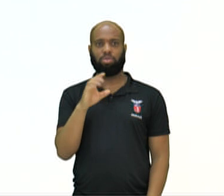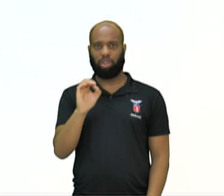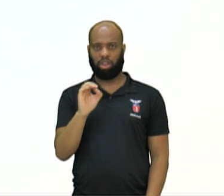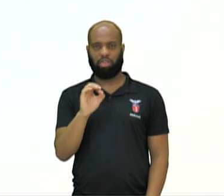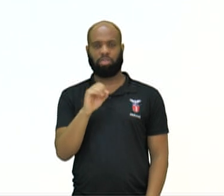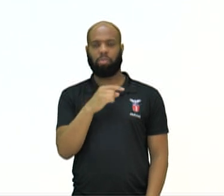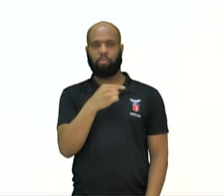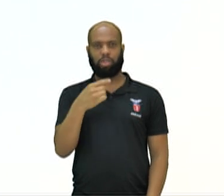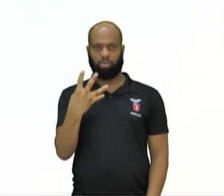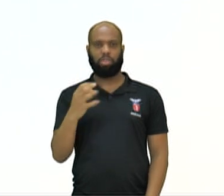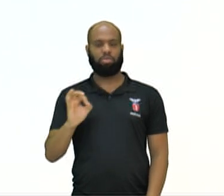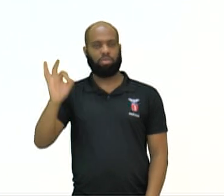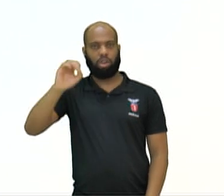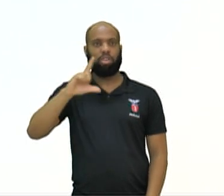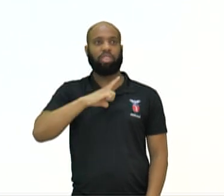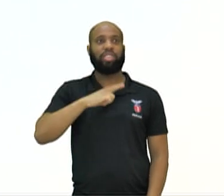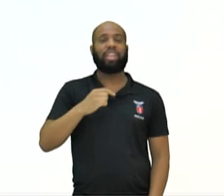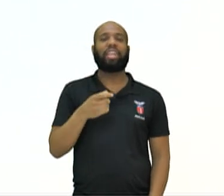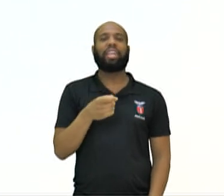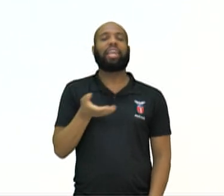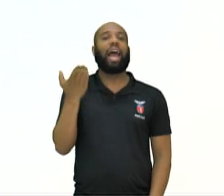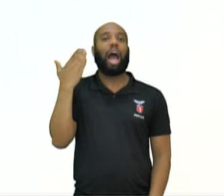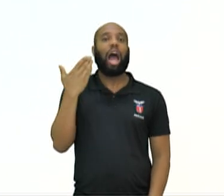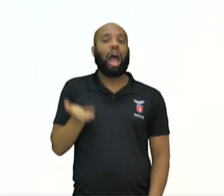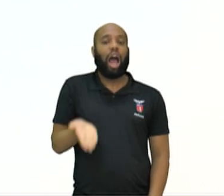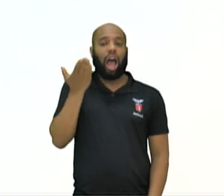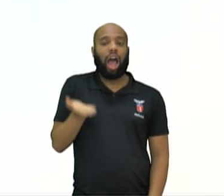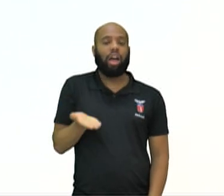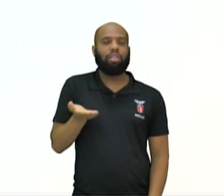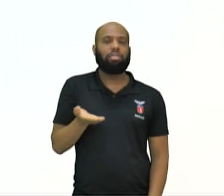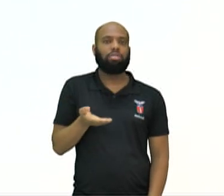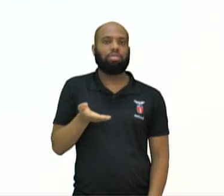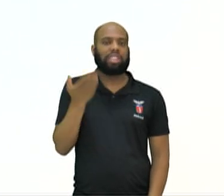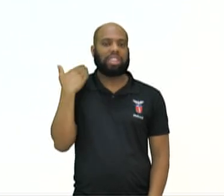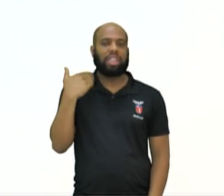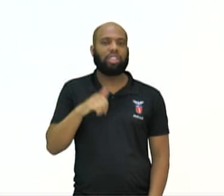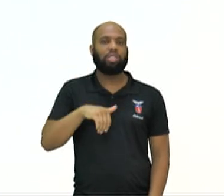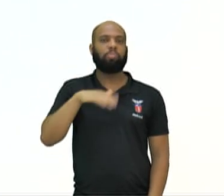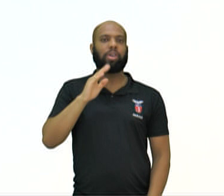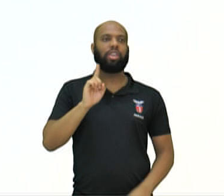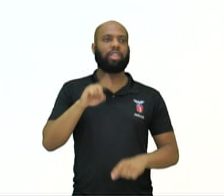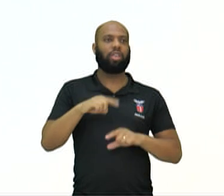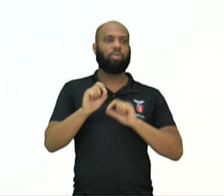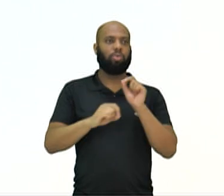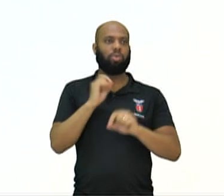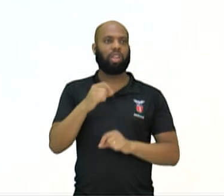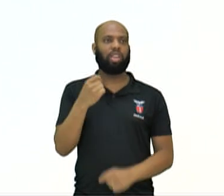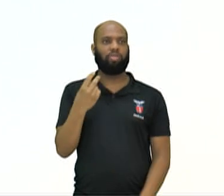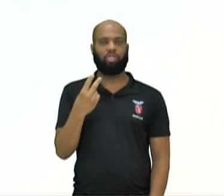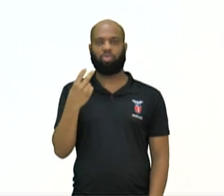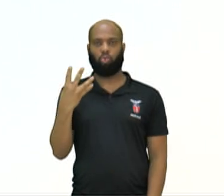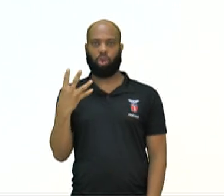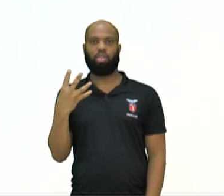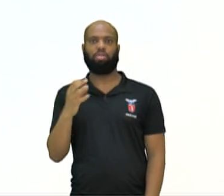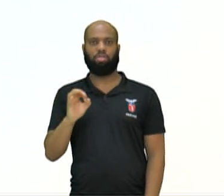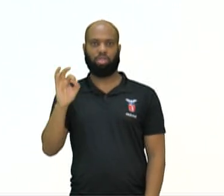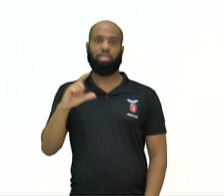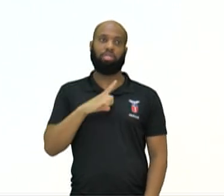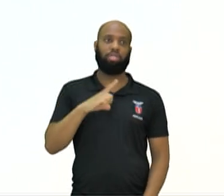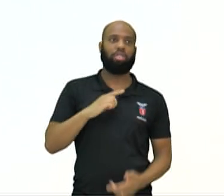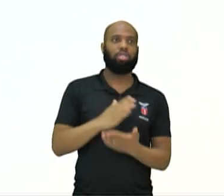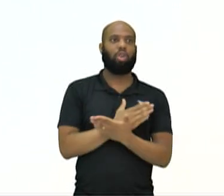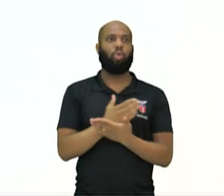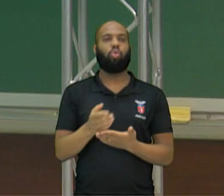nós temos aqui, a temperatura média ficou em 24 graus. Porém, momentos mais quentes e alguns